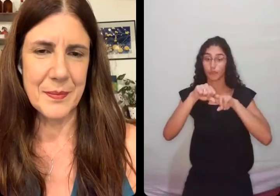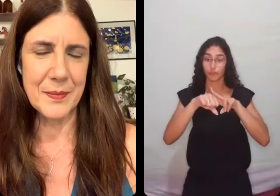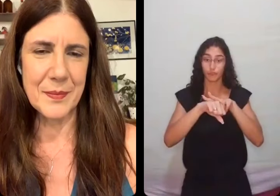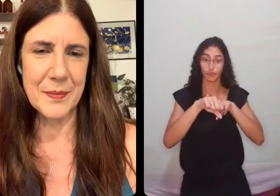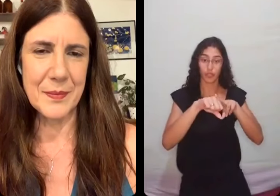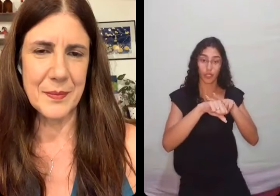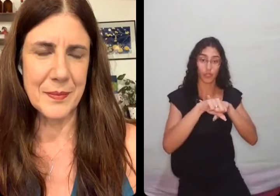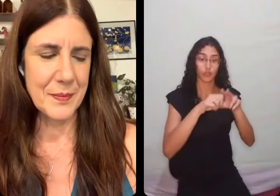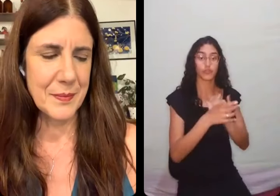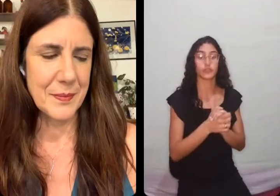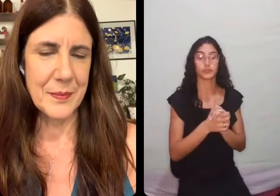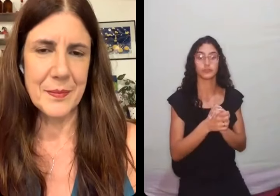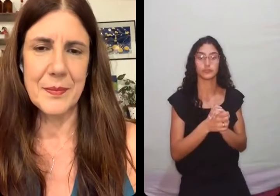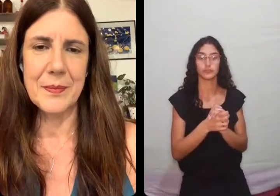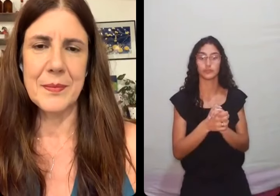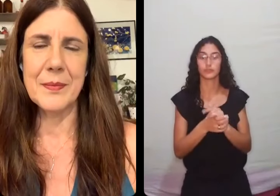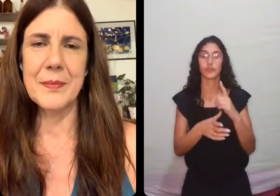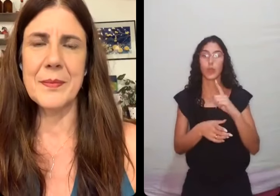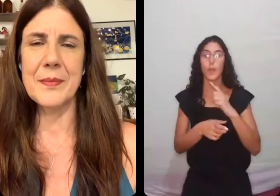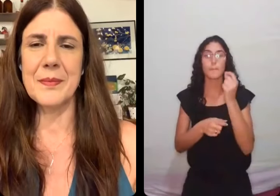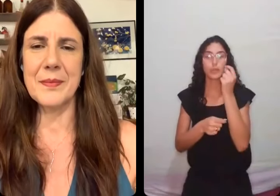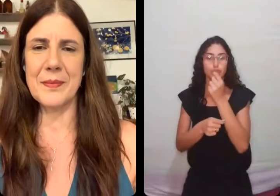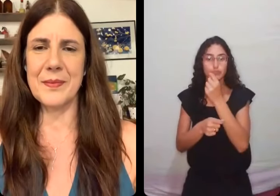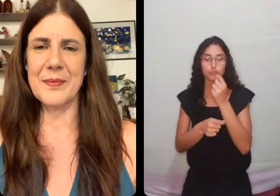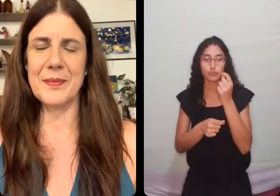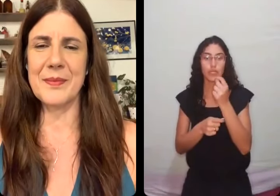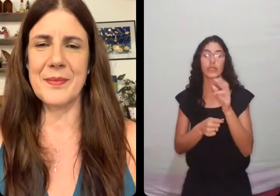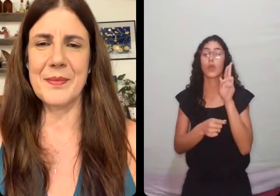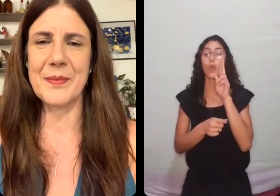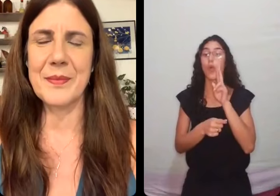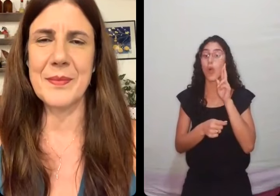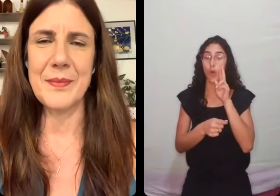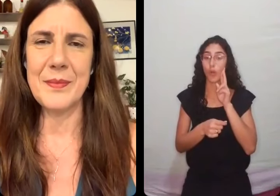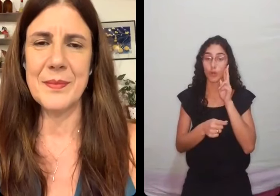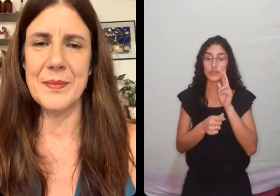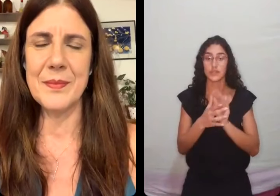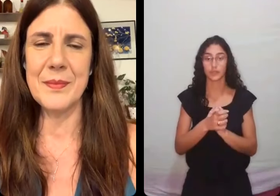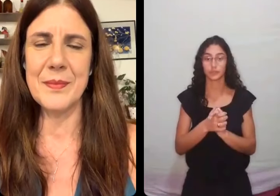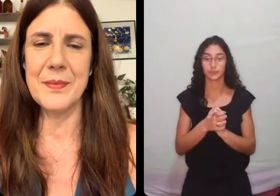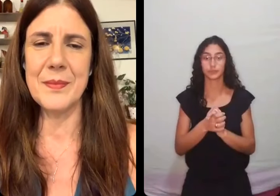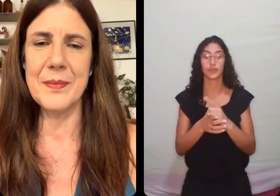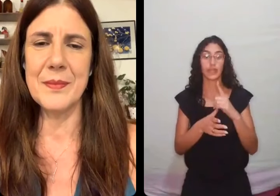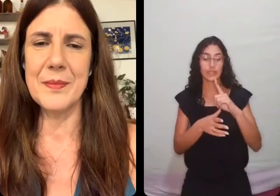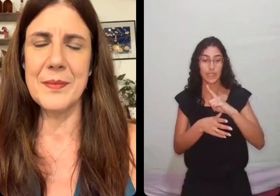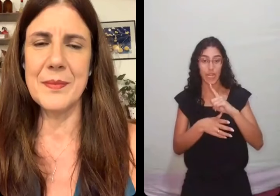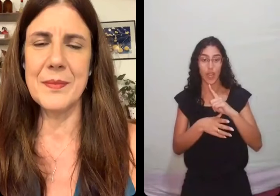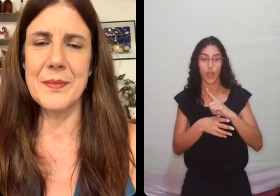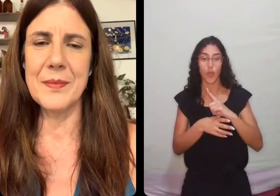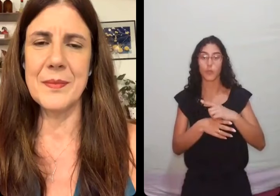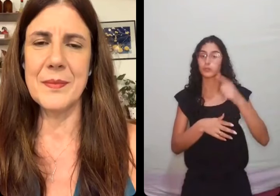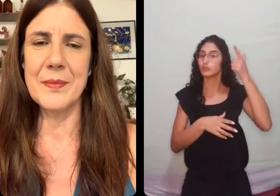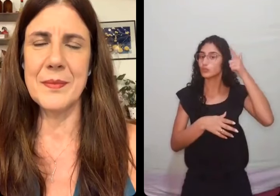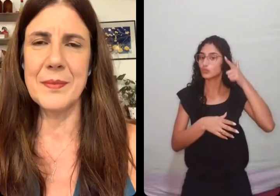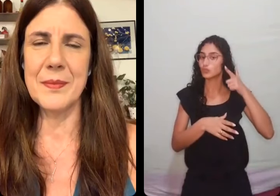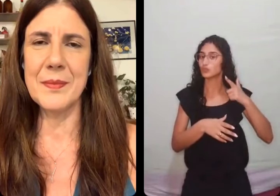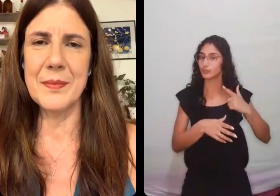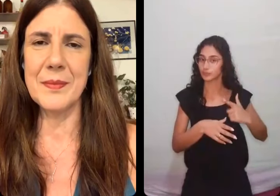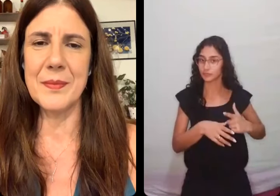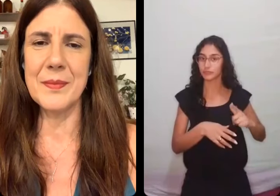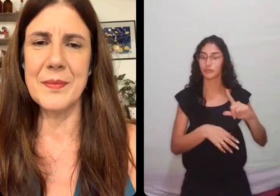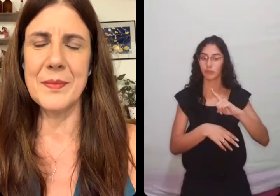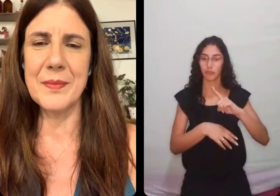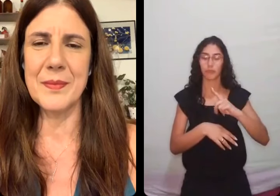Tô com a boca passada de batom rosa. Tenho os cabelos bem longos. Aqui não dá pra ver,